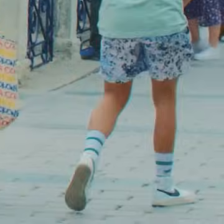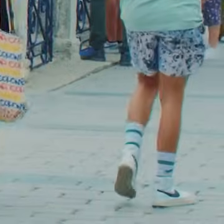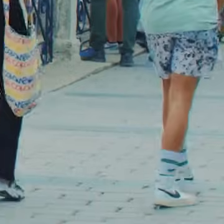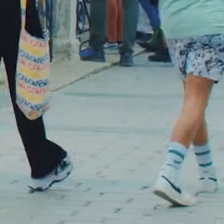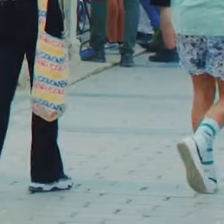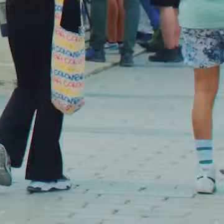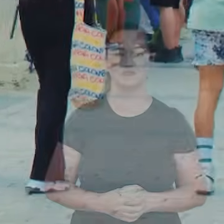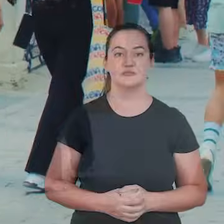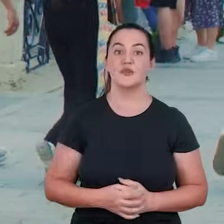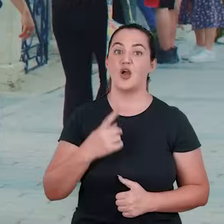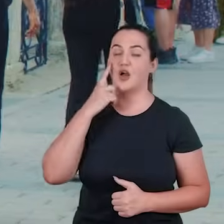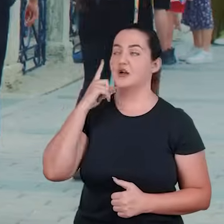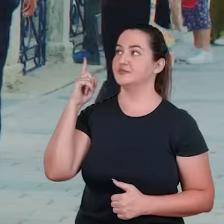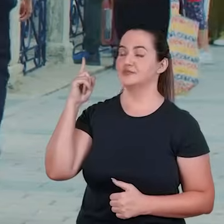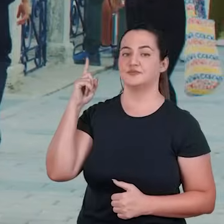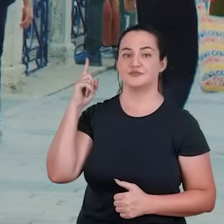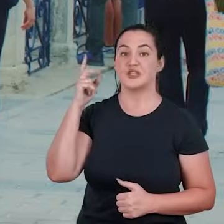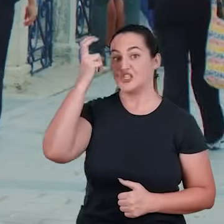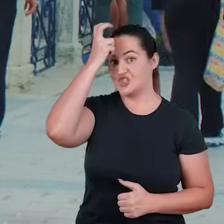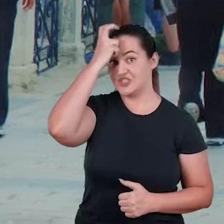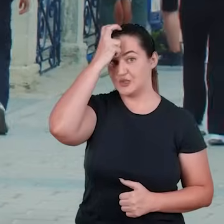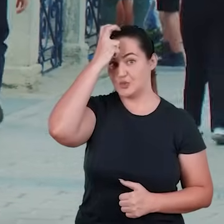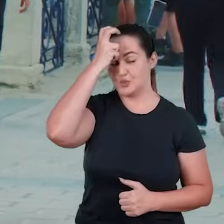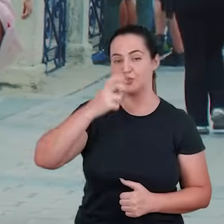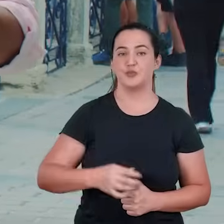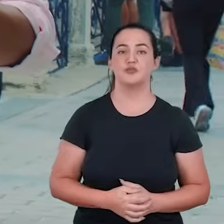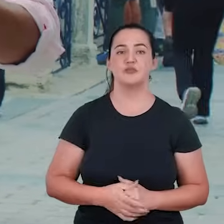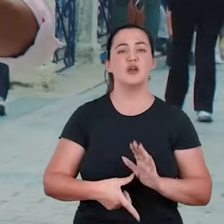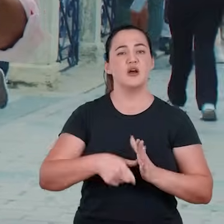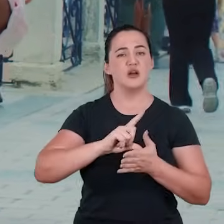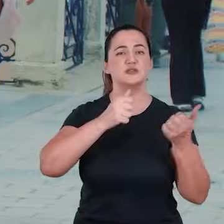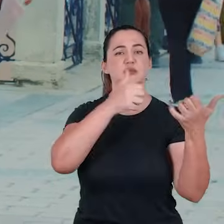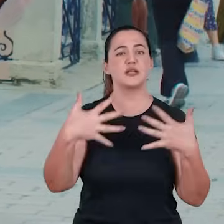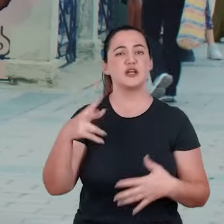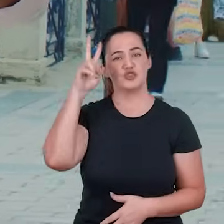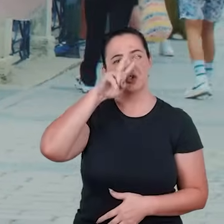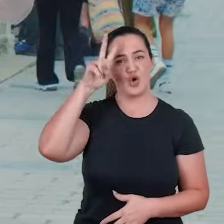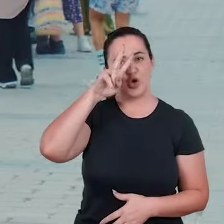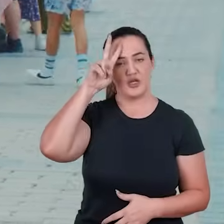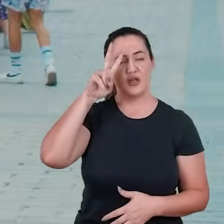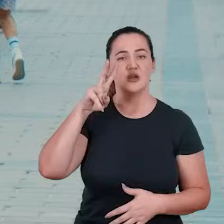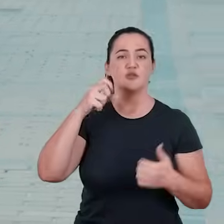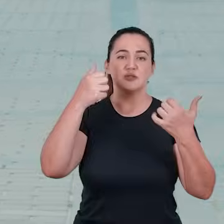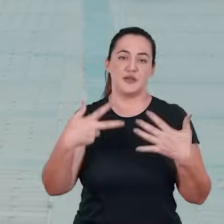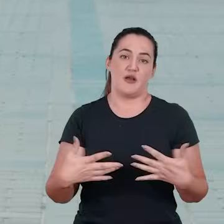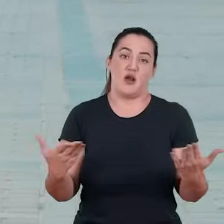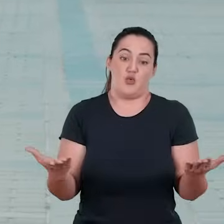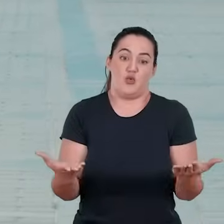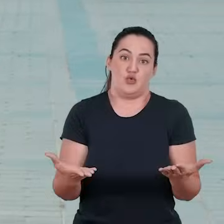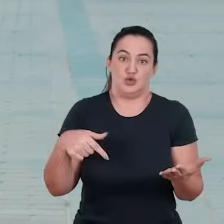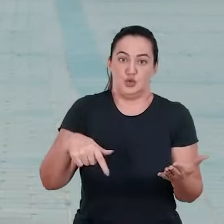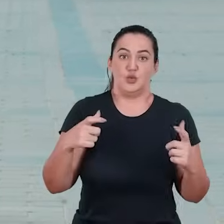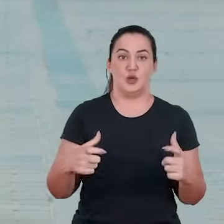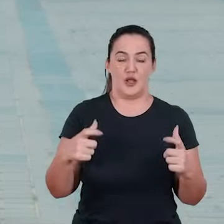Aqui está o obelisco egípcio. Antes até de entrar na história propriamente desse obelisco, deixe-me dizer que esse lugar até hoje ainda